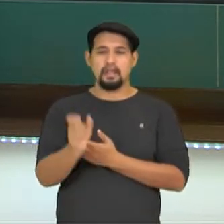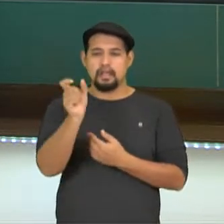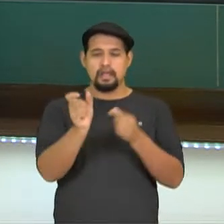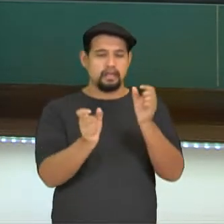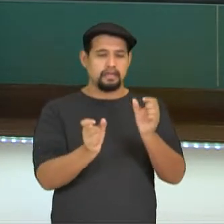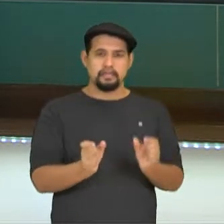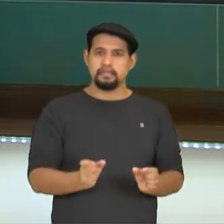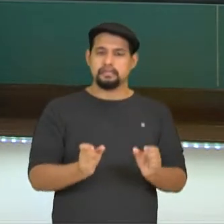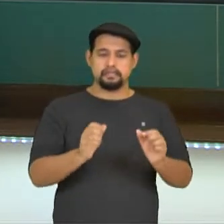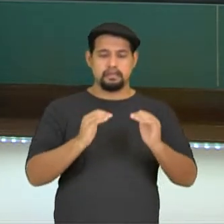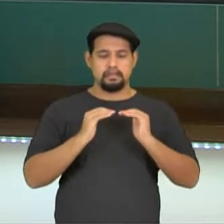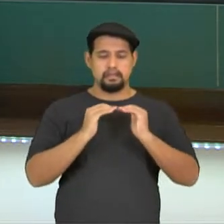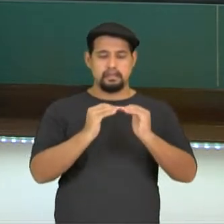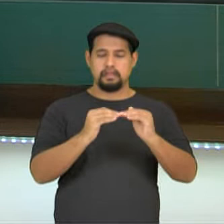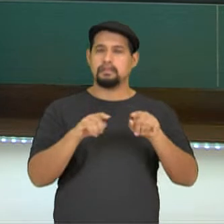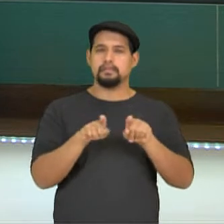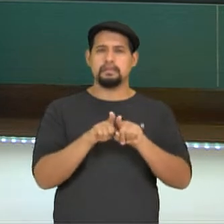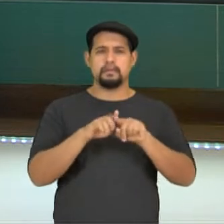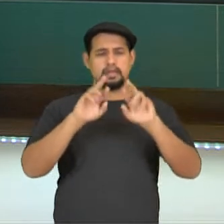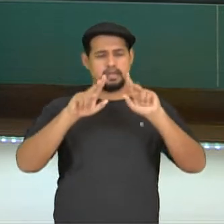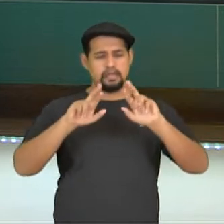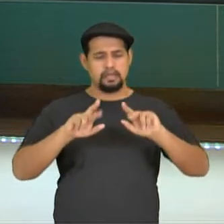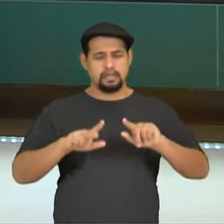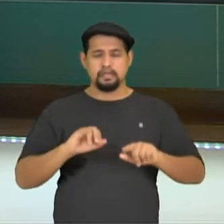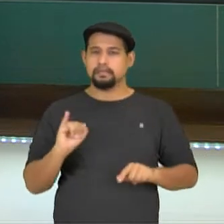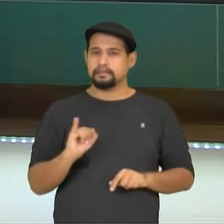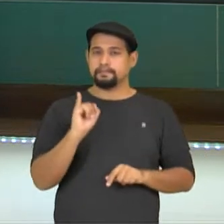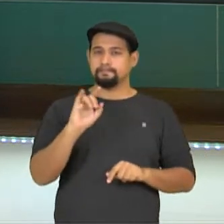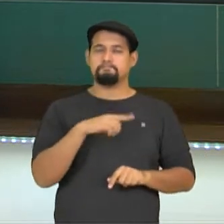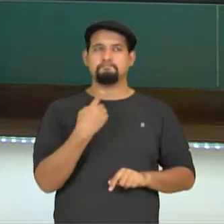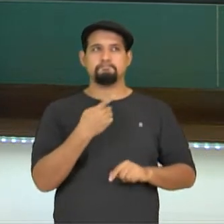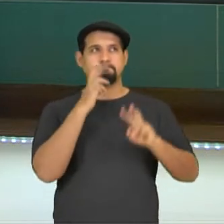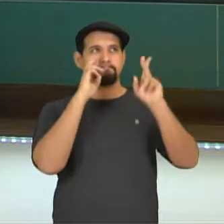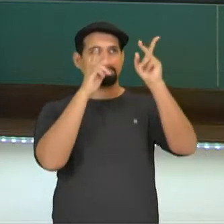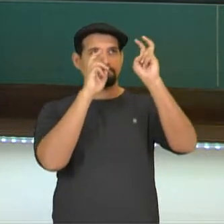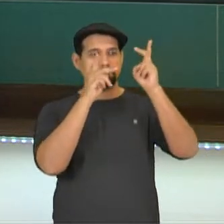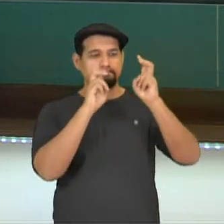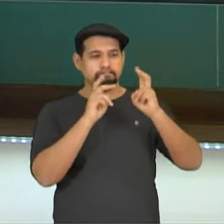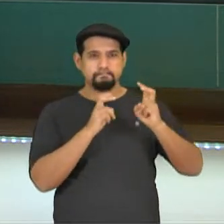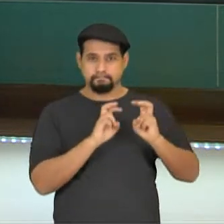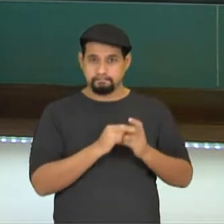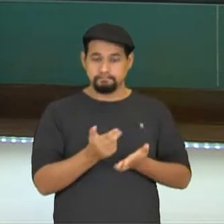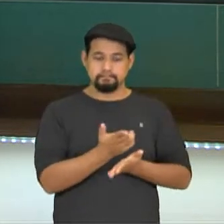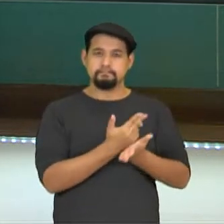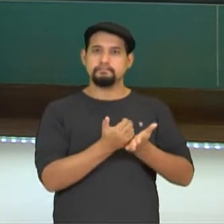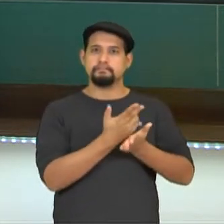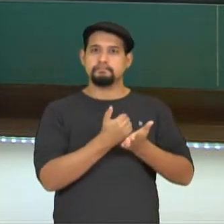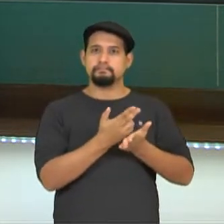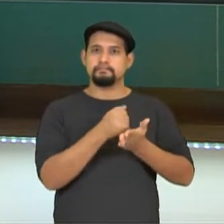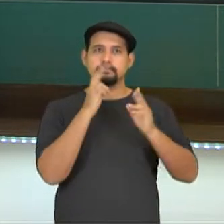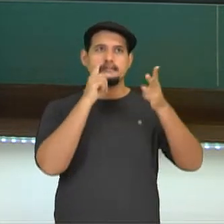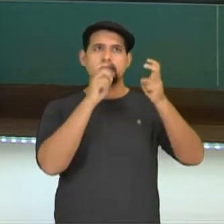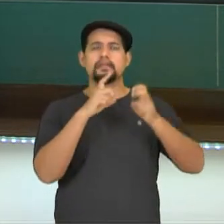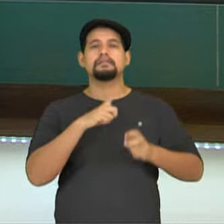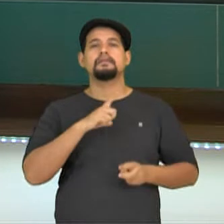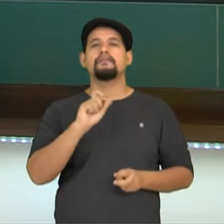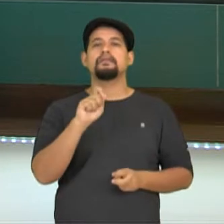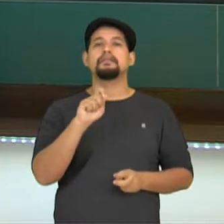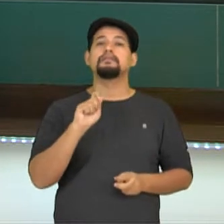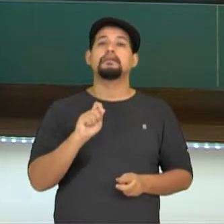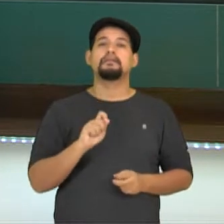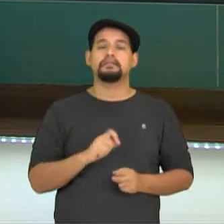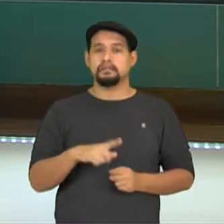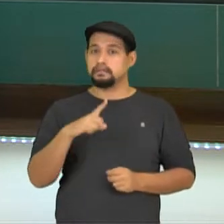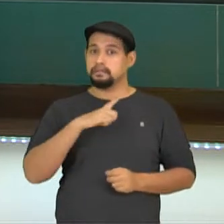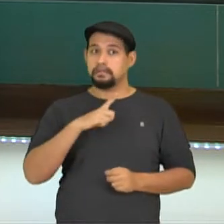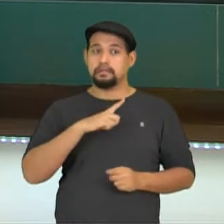característica simétrica e outros pontos importantes que nós podemos observar nesse desenho. Né? Vocês podem verificar que sempre vai ter um ponto que vai